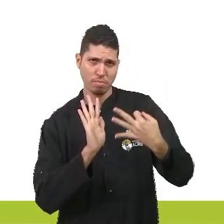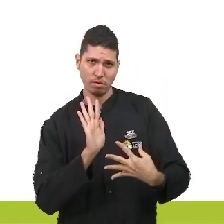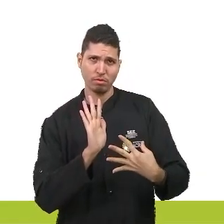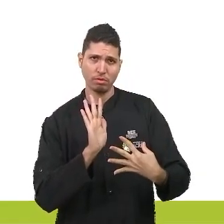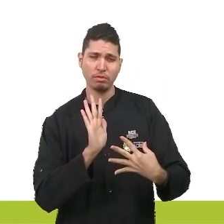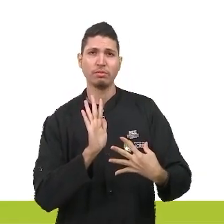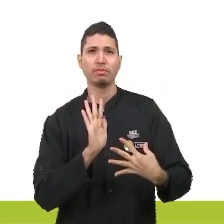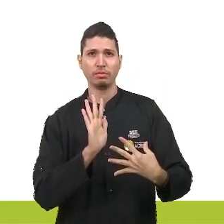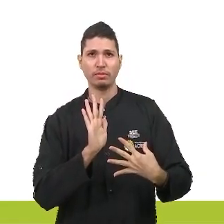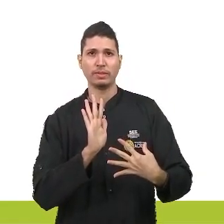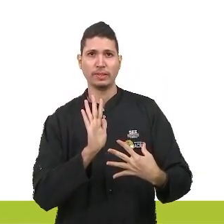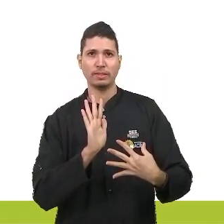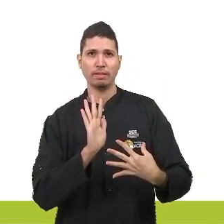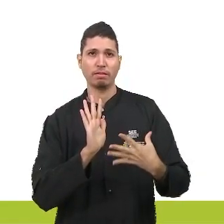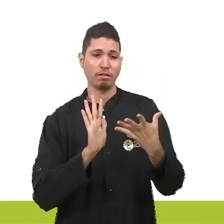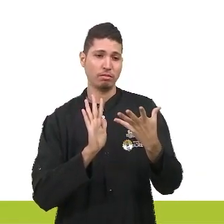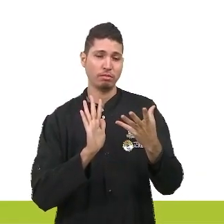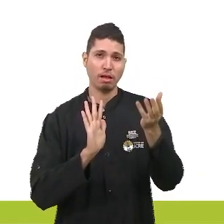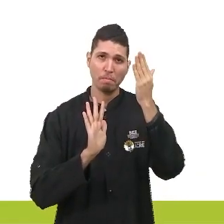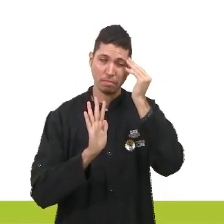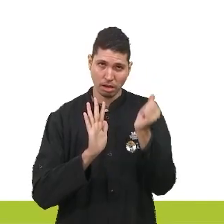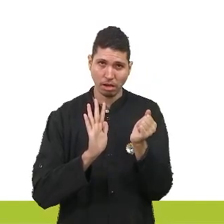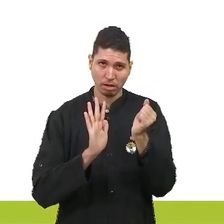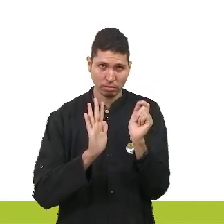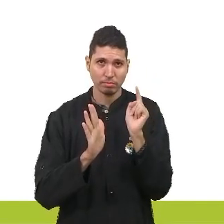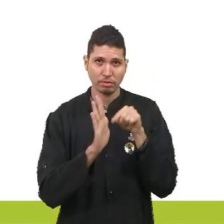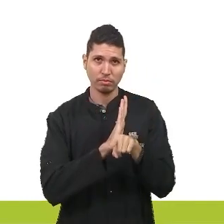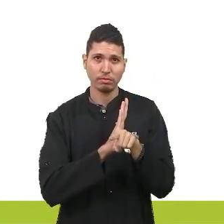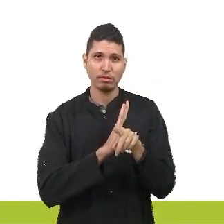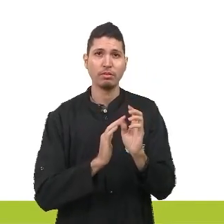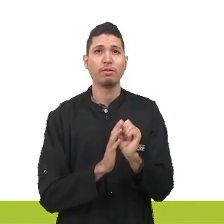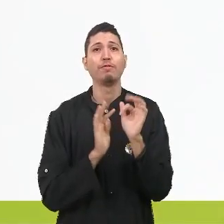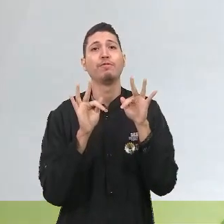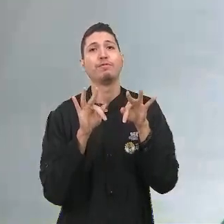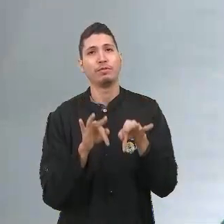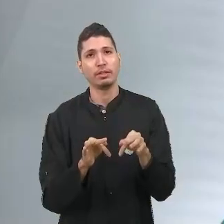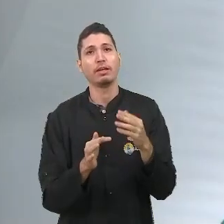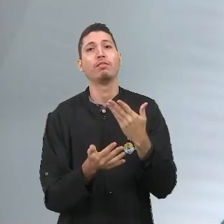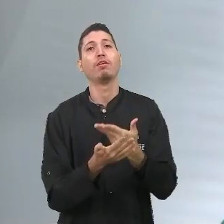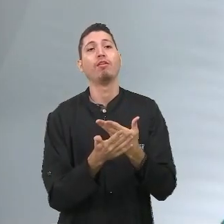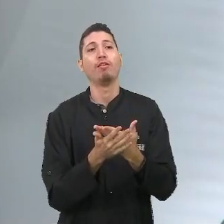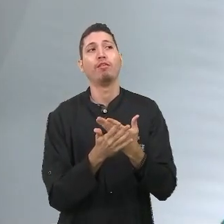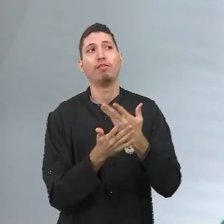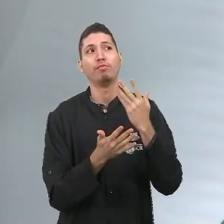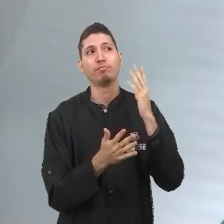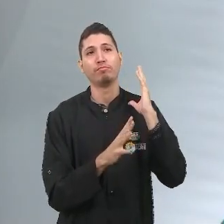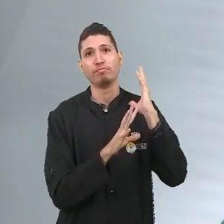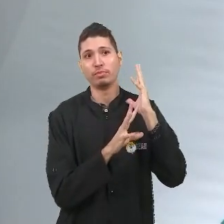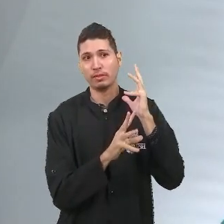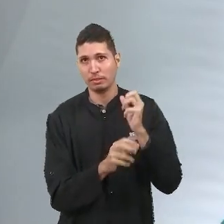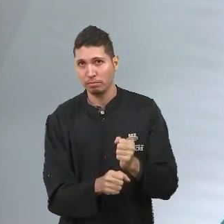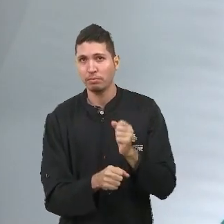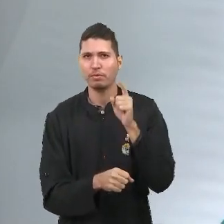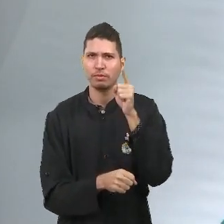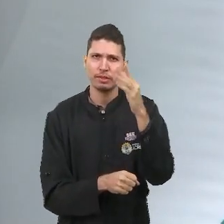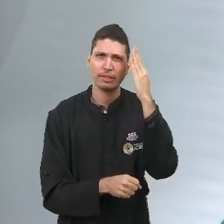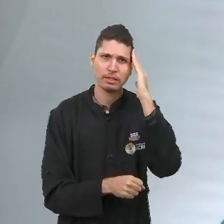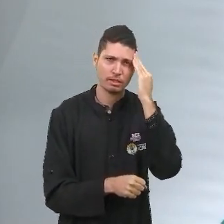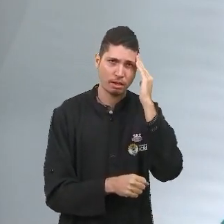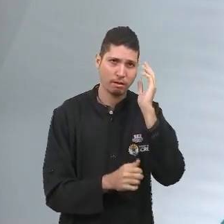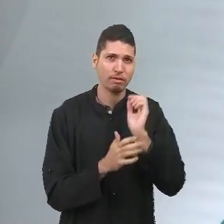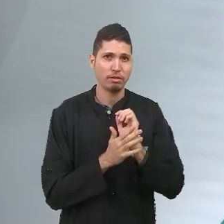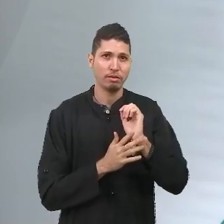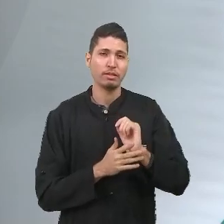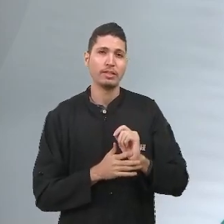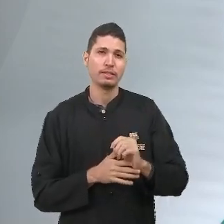quê? É isso que quer saber aí a questão. Lá no final da aula vamos retomar com vocês para poder entender e resolver essa